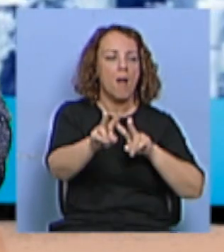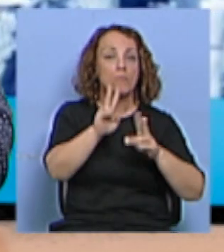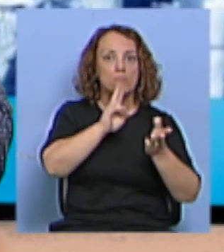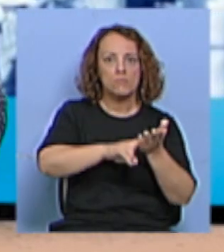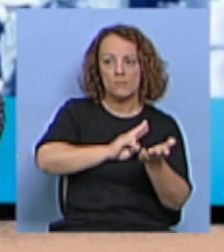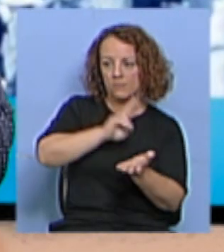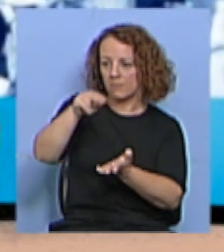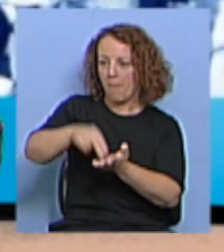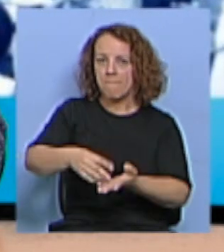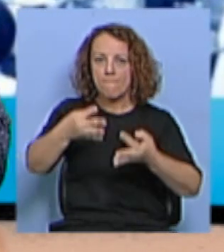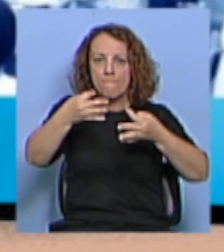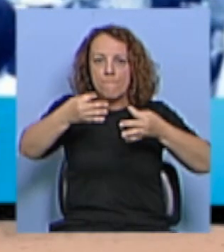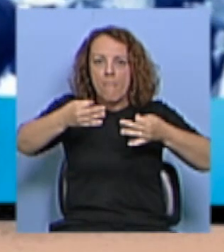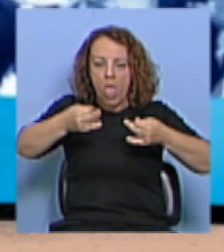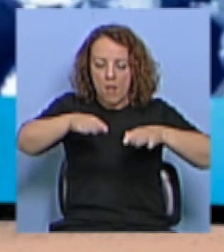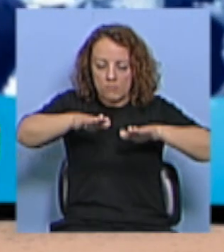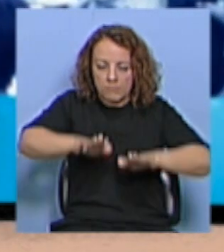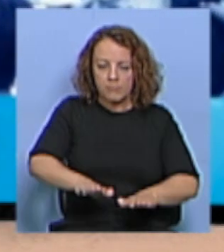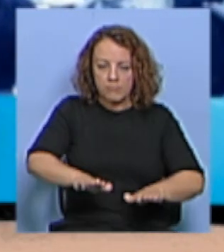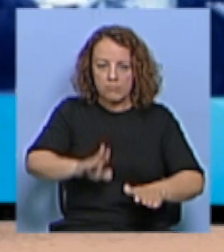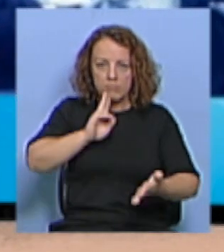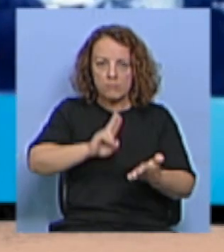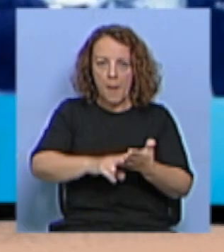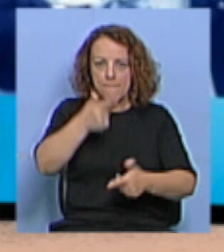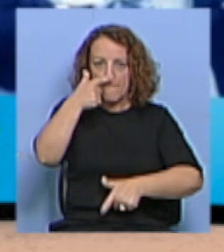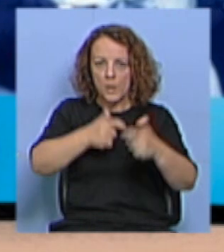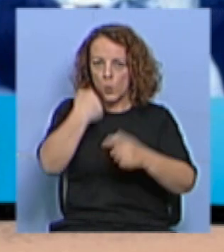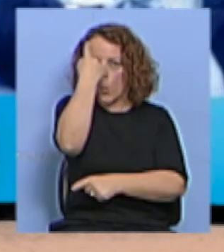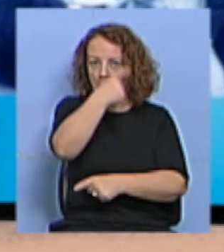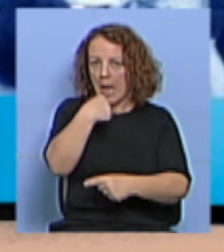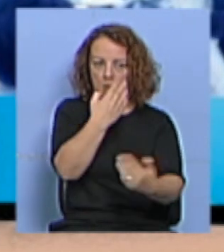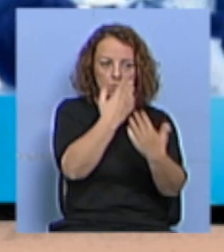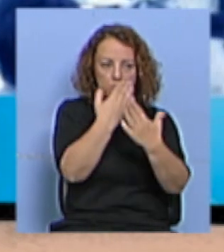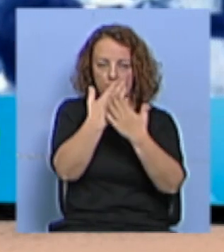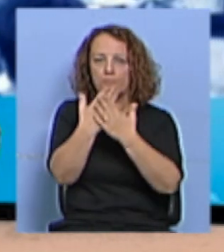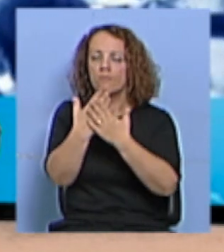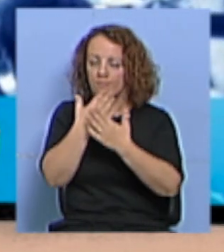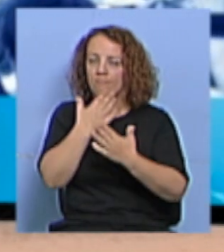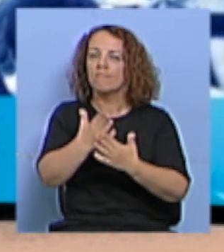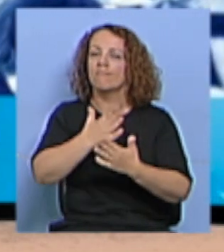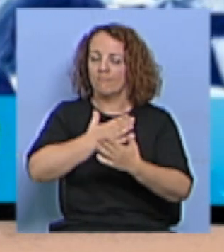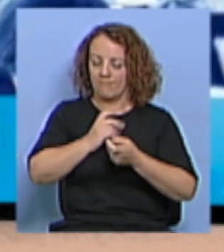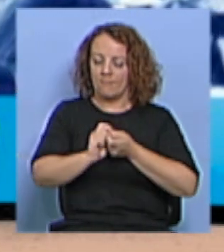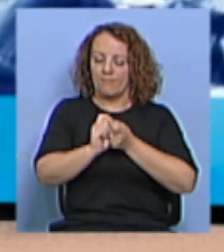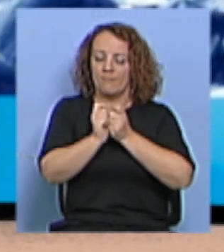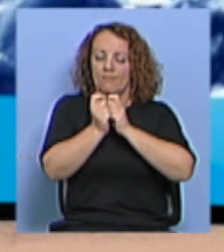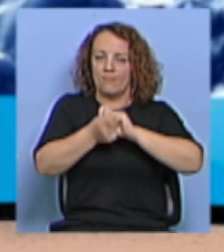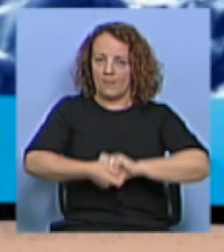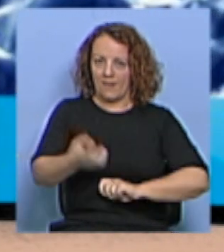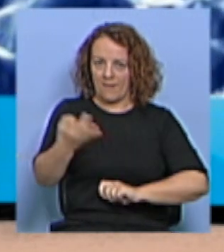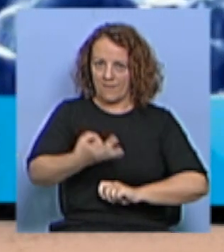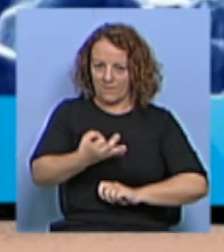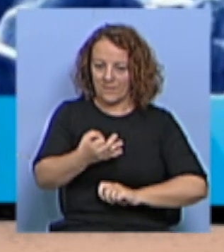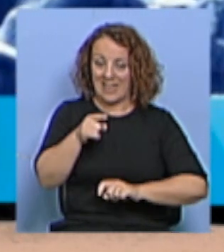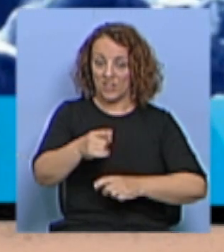na terra, face a face com as pessoas concretas que encontramos, são transformadoras. E, de facto, esta dimensão experiencial